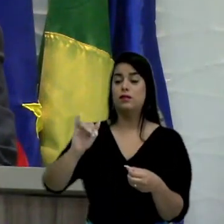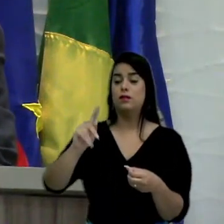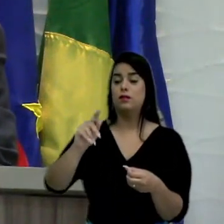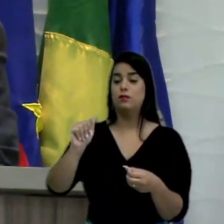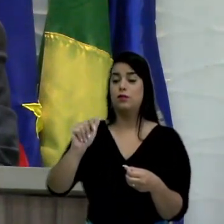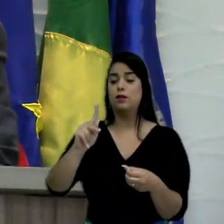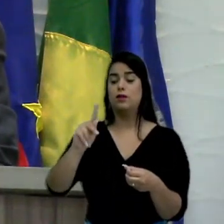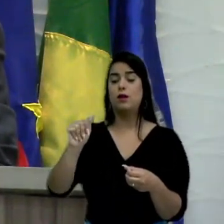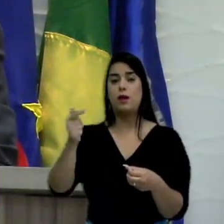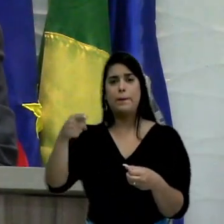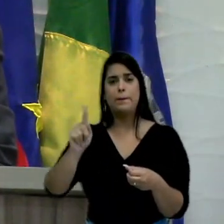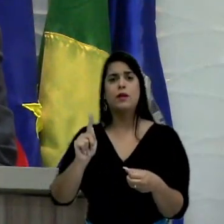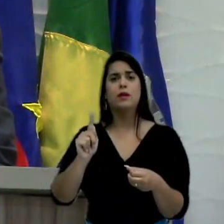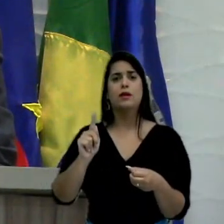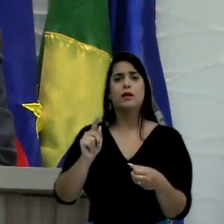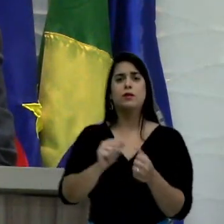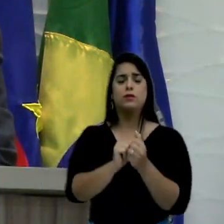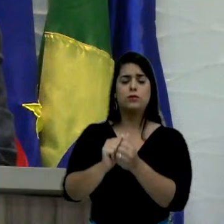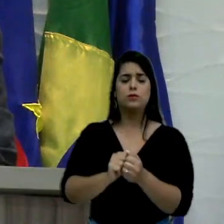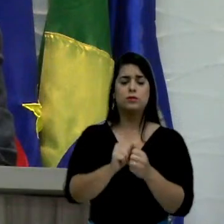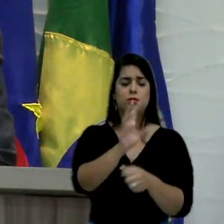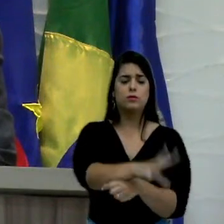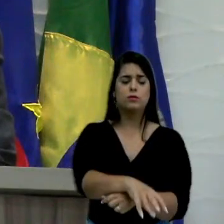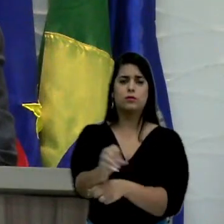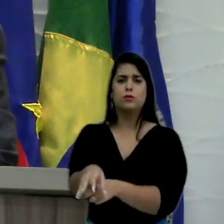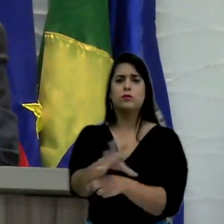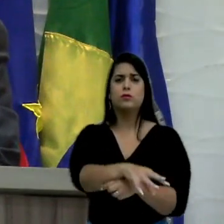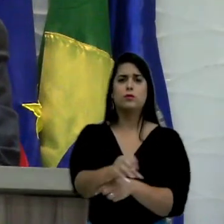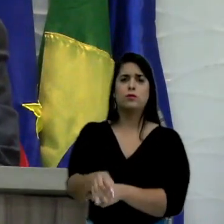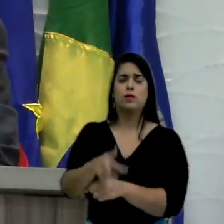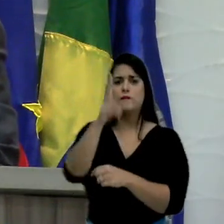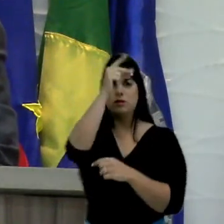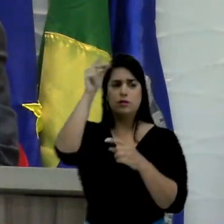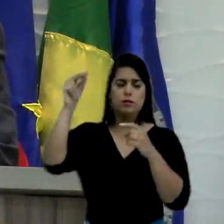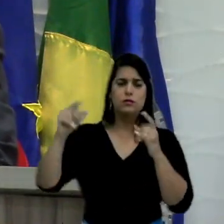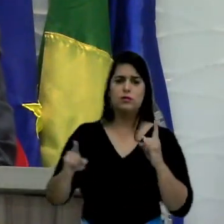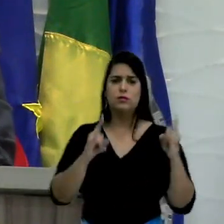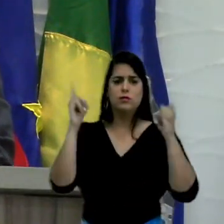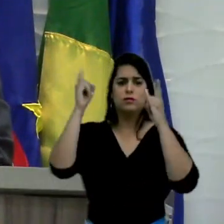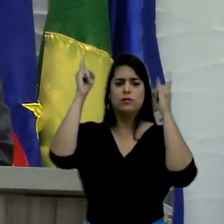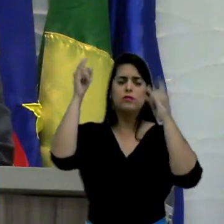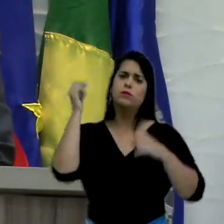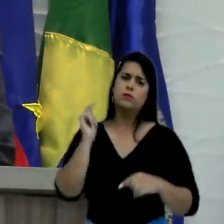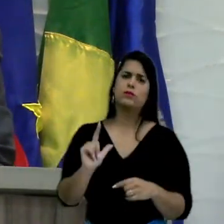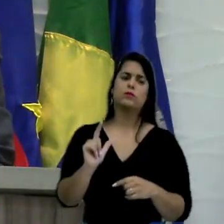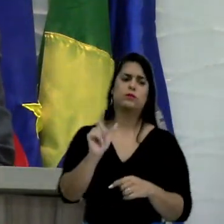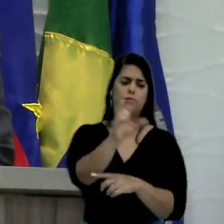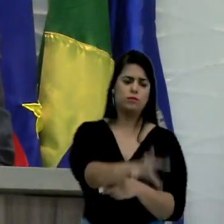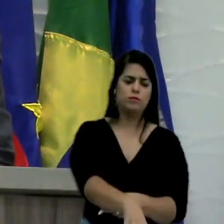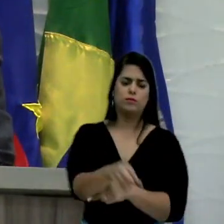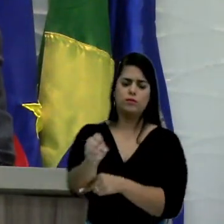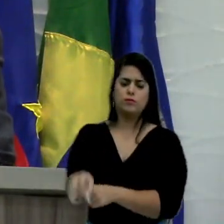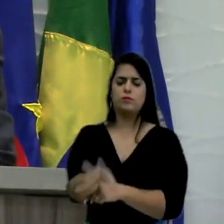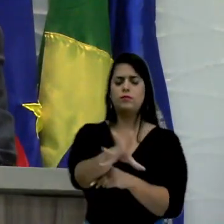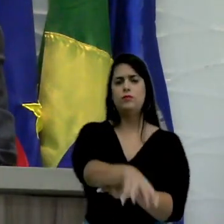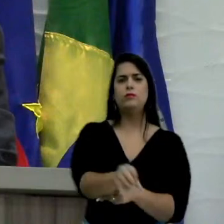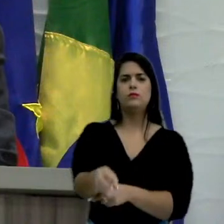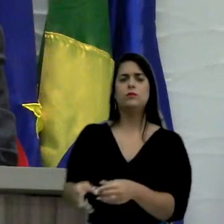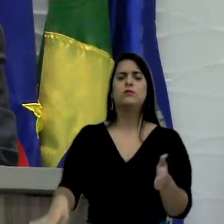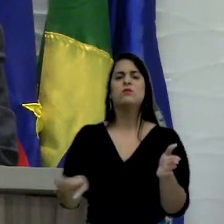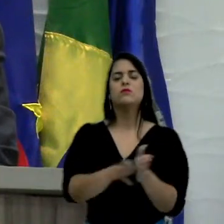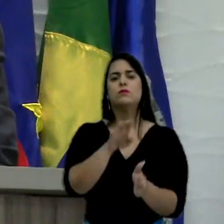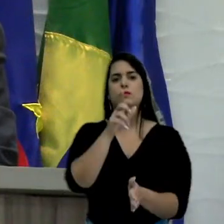do empresário, através das máquinas da prefeitura do nosso município, conseguiram escavar e botar de tubulação para que chegasse água aqui em São